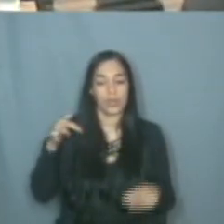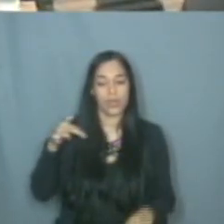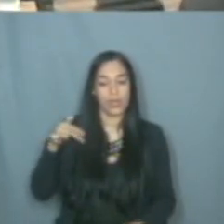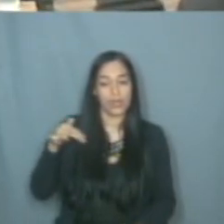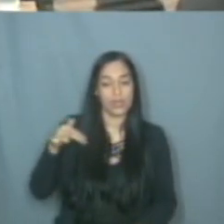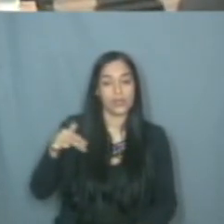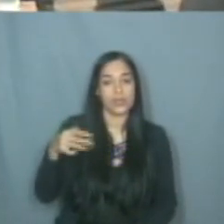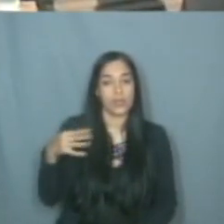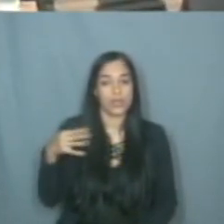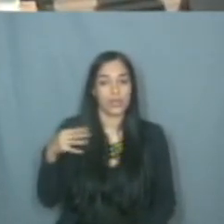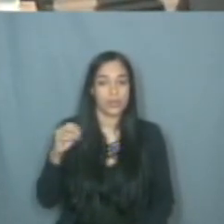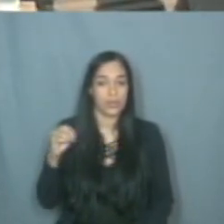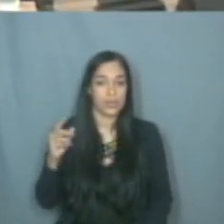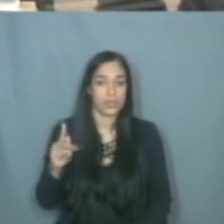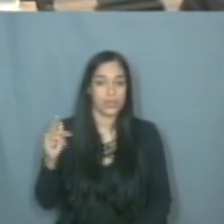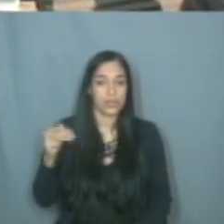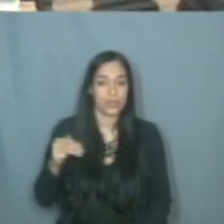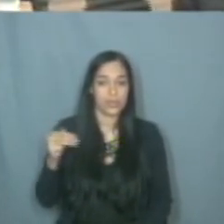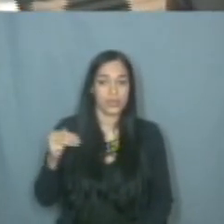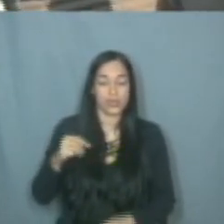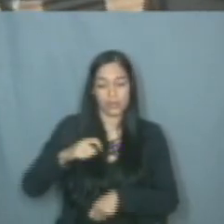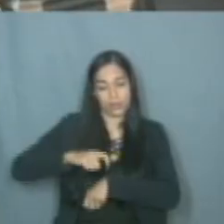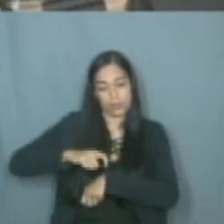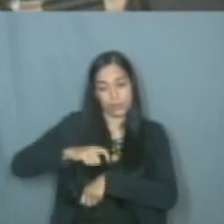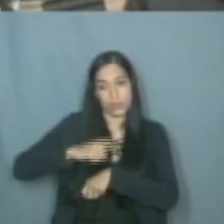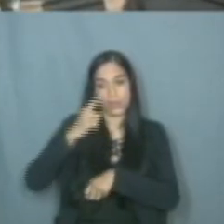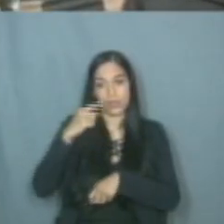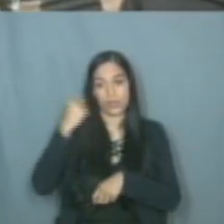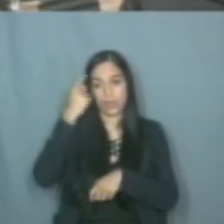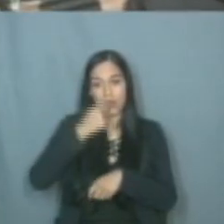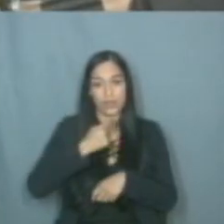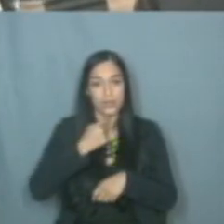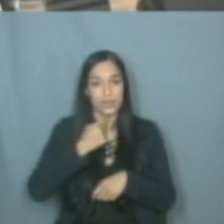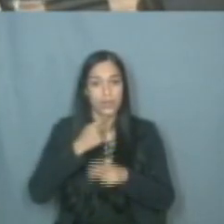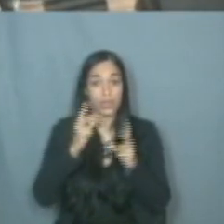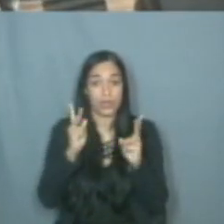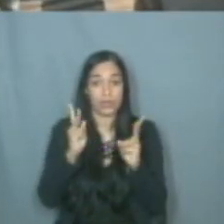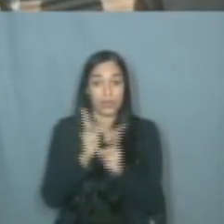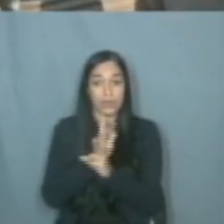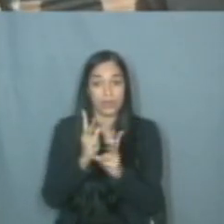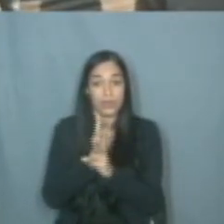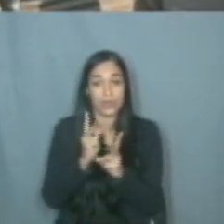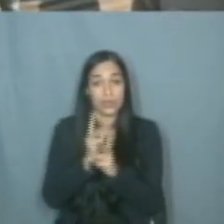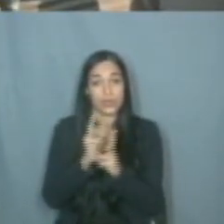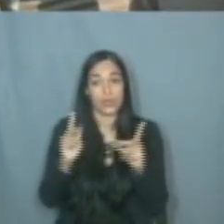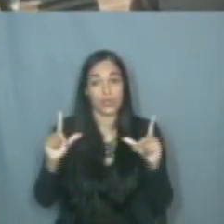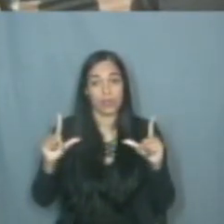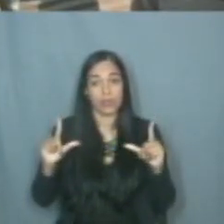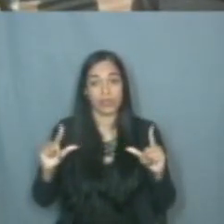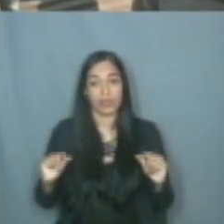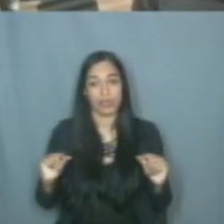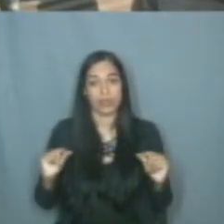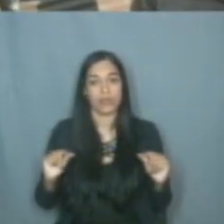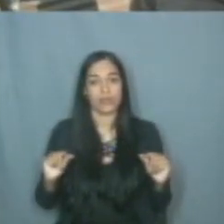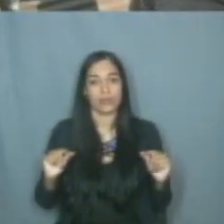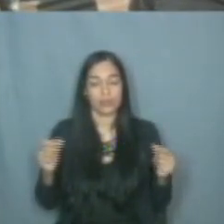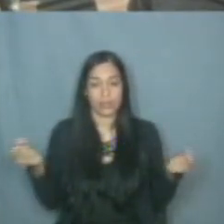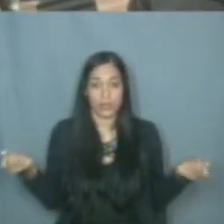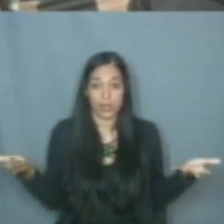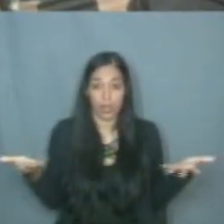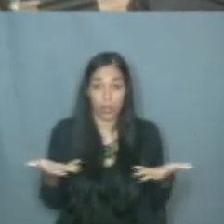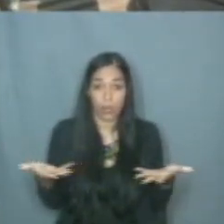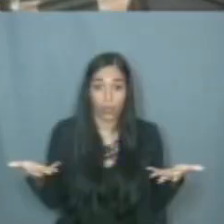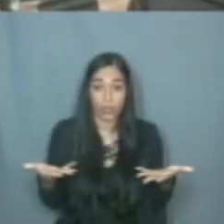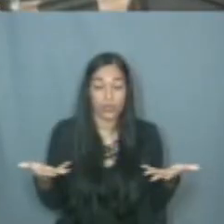a 40 km por hora. É uma velocidade extremamente baixa para hoje